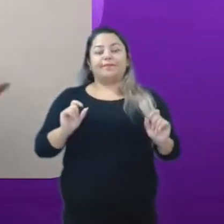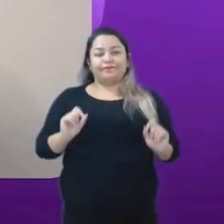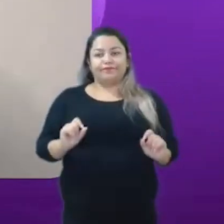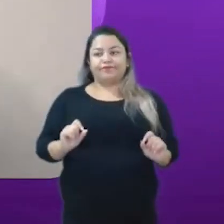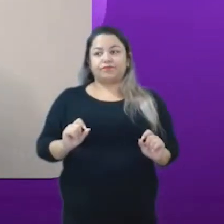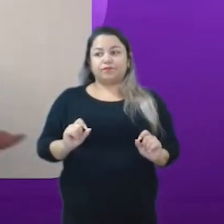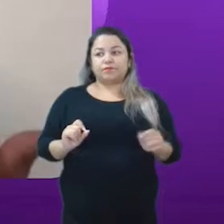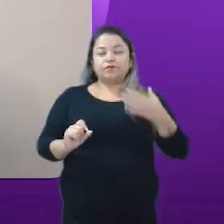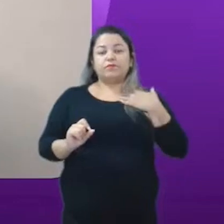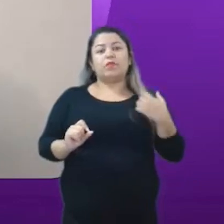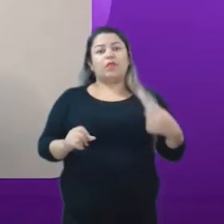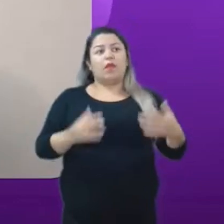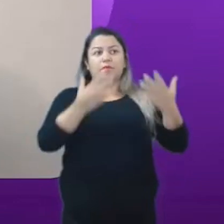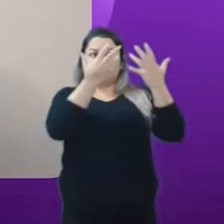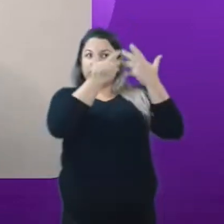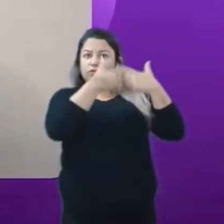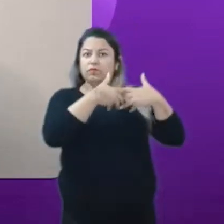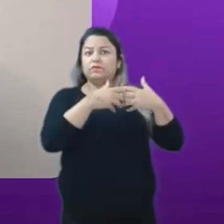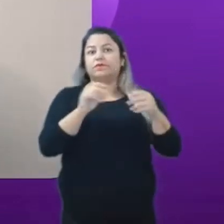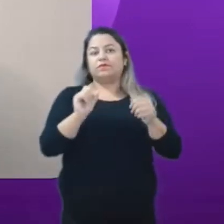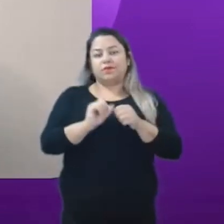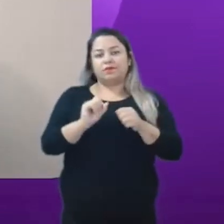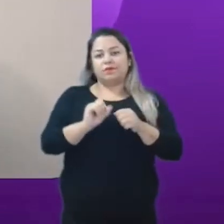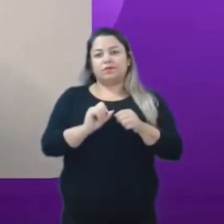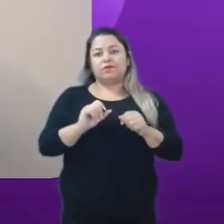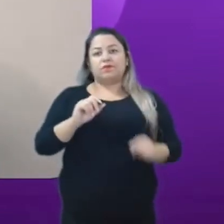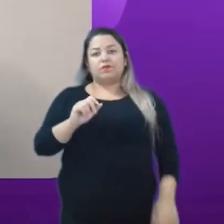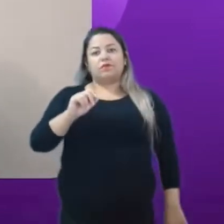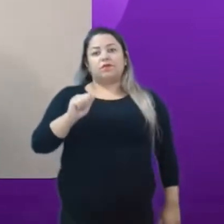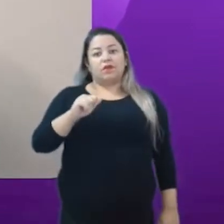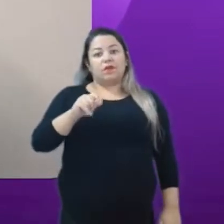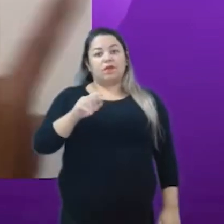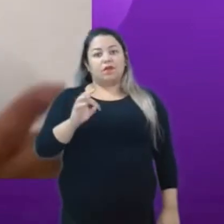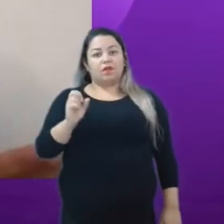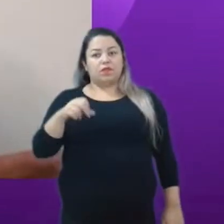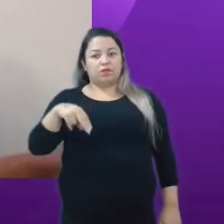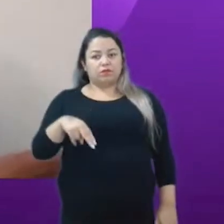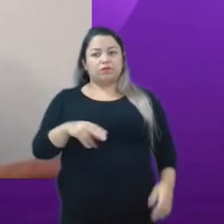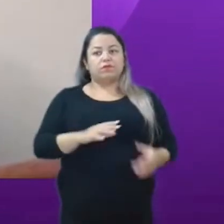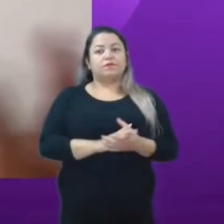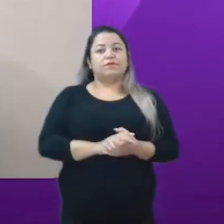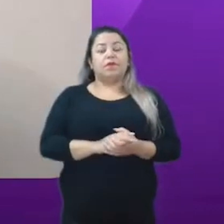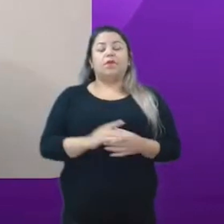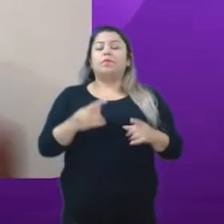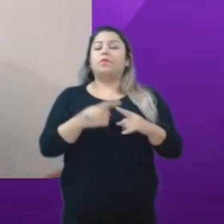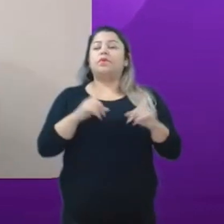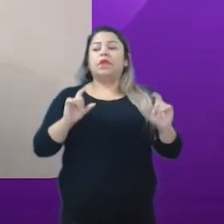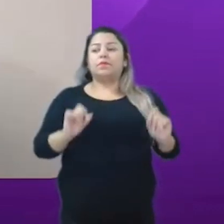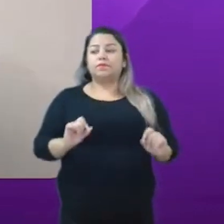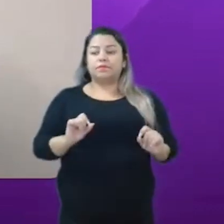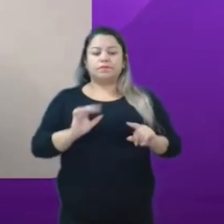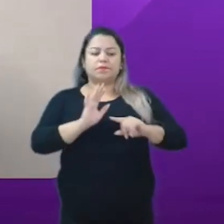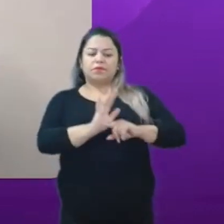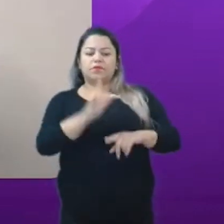minhas reflexões e nos meus fazeres, que é o Ailton Krenak. Por que que eu trago o Ailton? Porque ele me ajuda a pensar